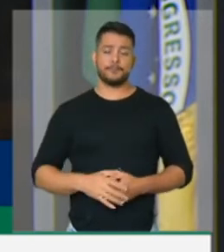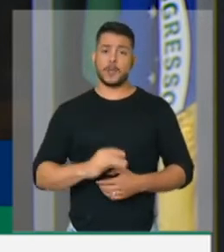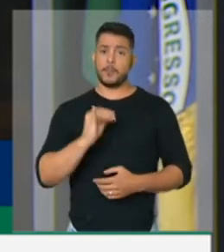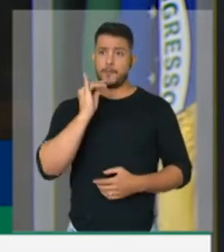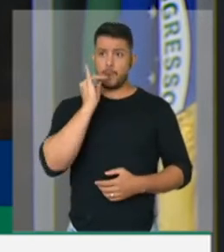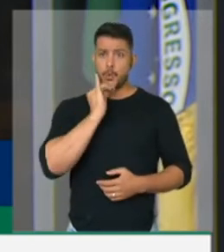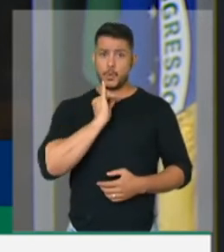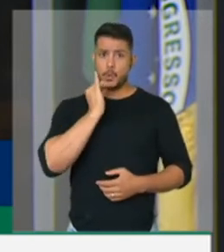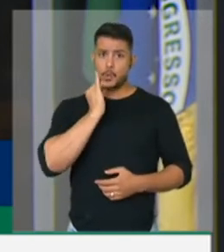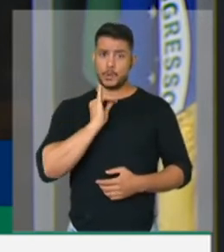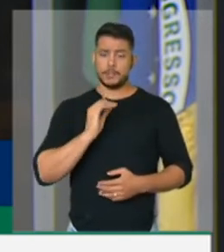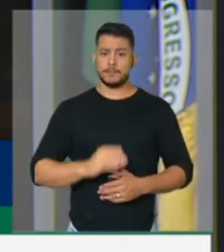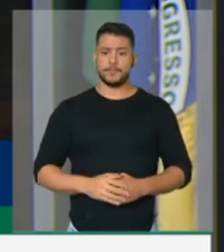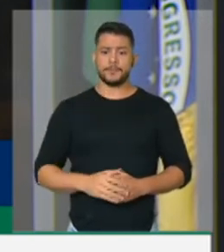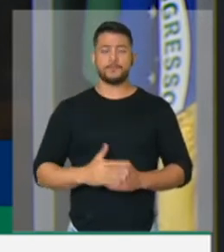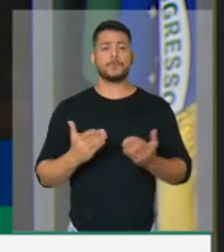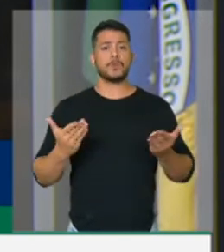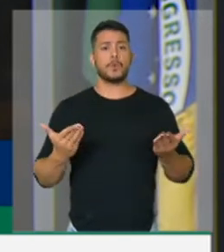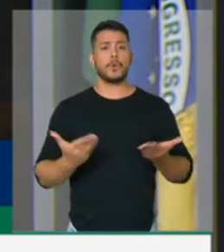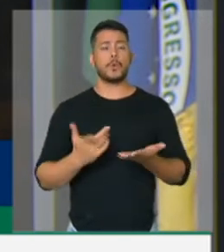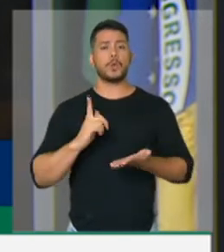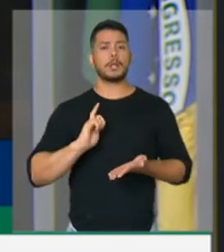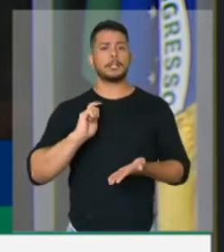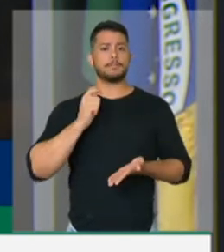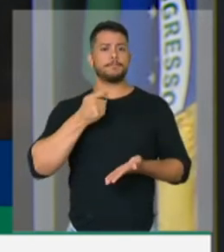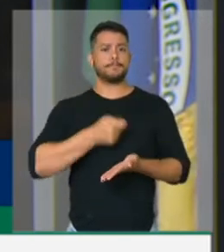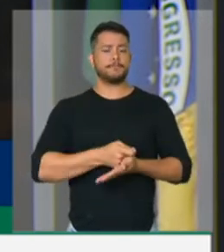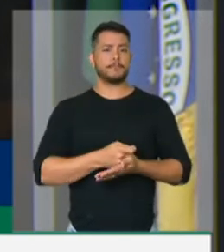hoje, paga-se em torno de